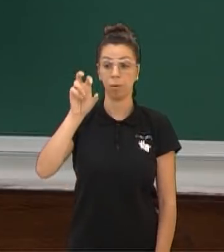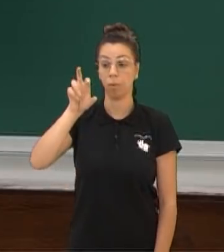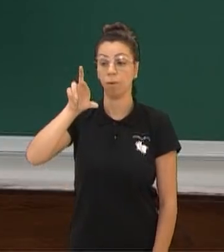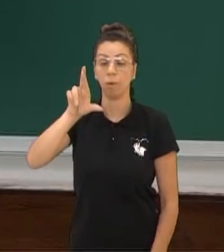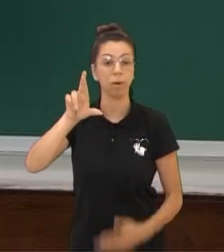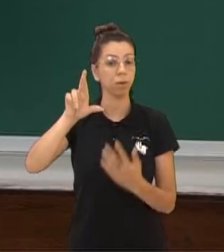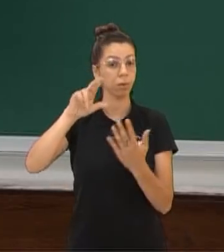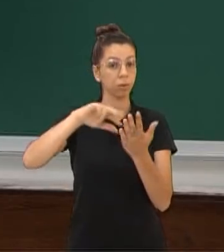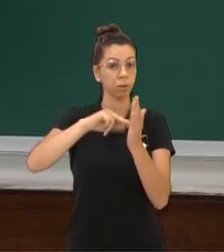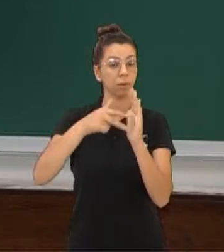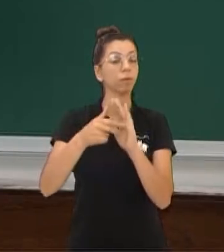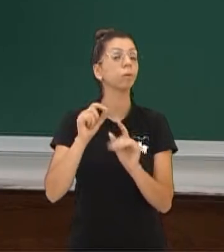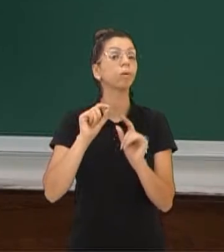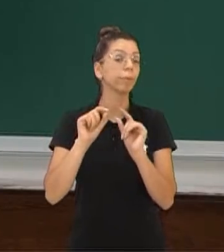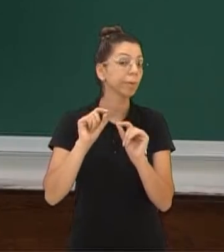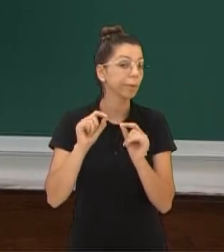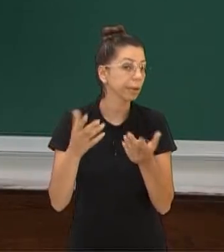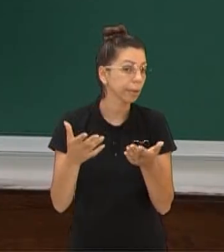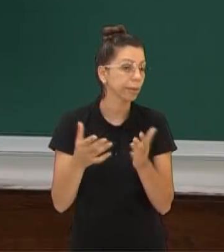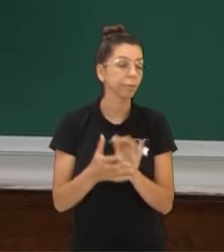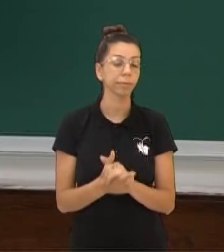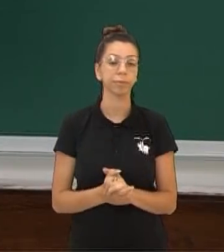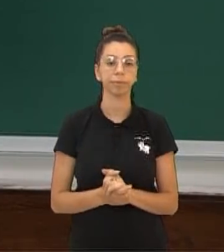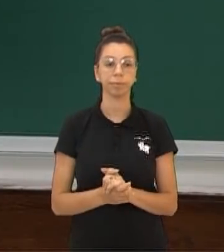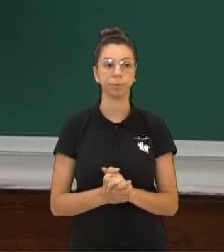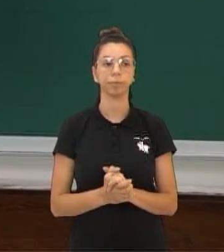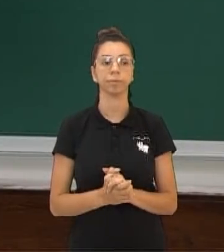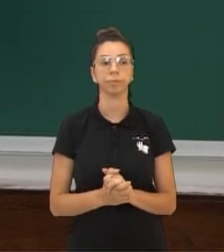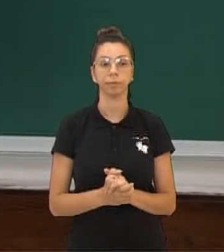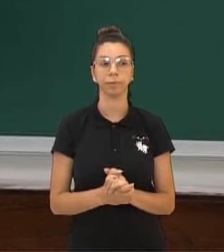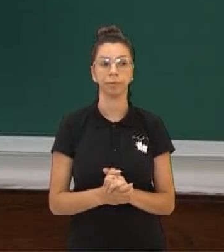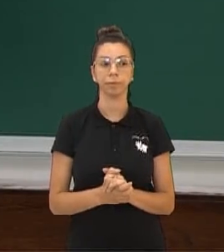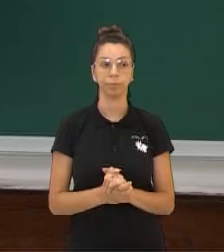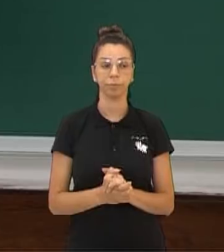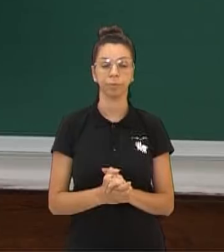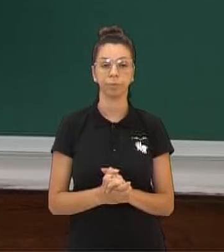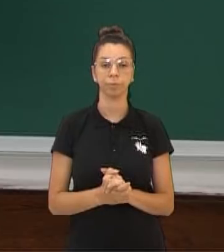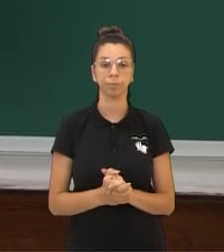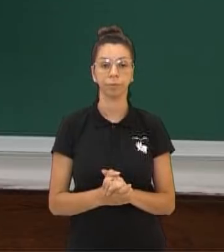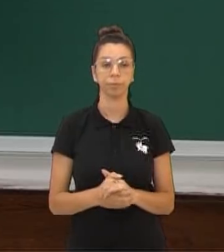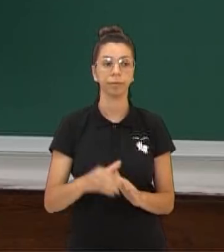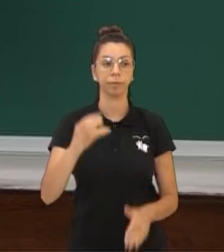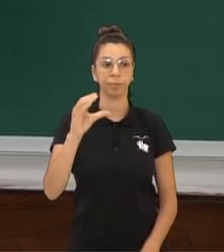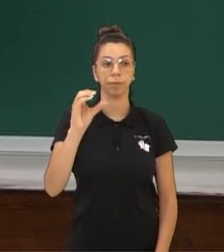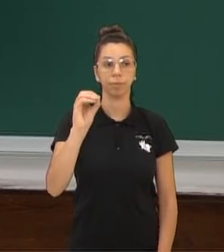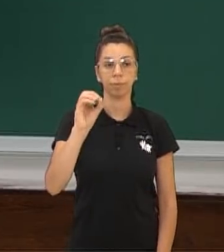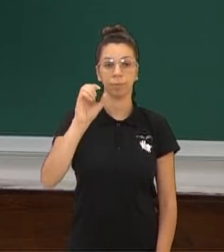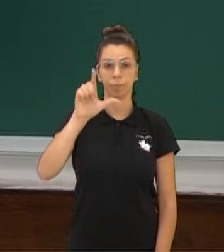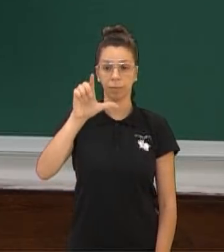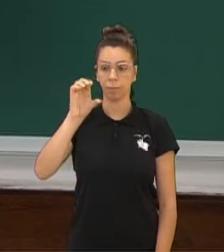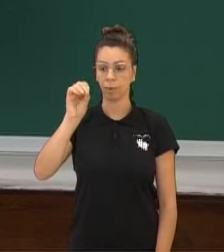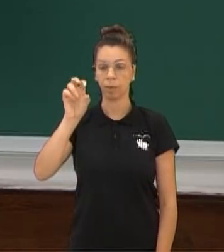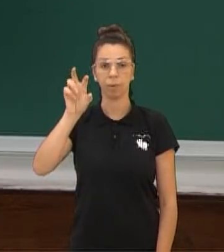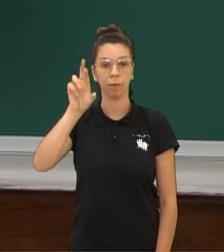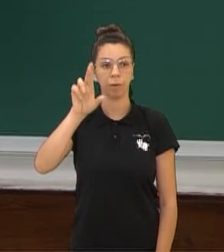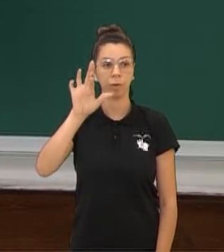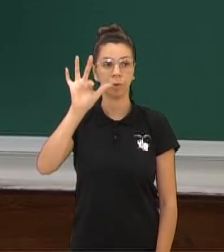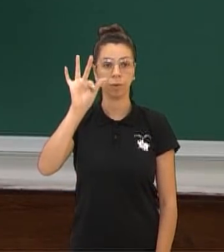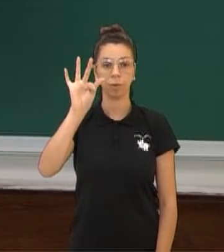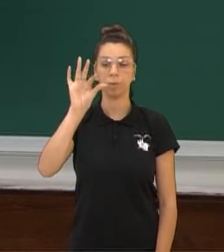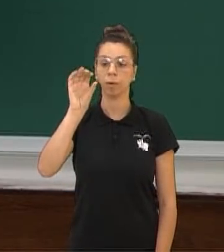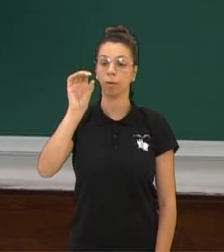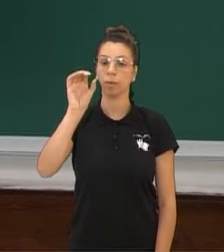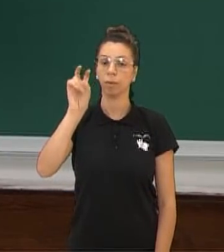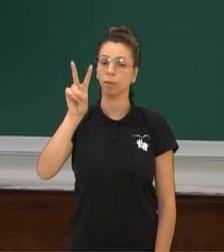agora. Então, relacione lá com qual palavrinha? Colorful. Então, veja, é o color, mas agora com o sufixo full.